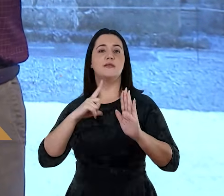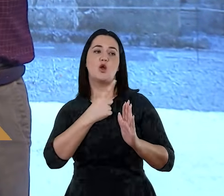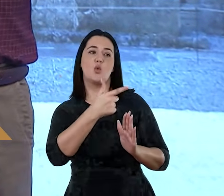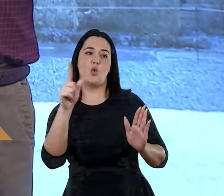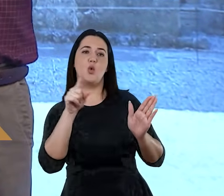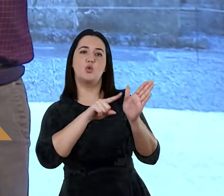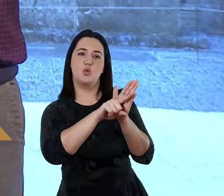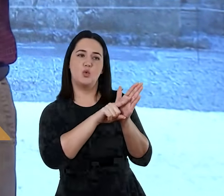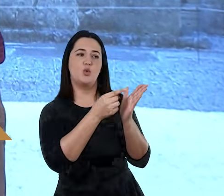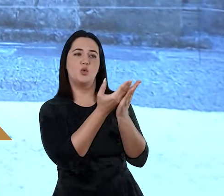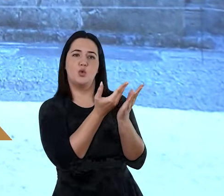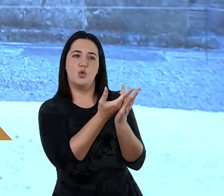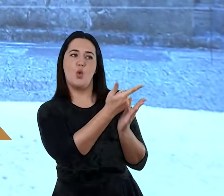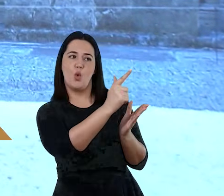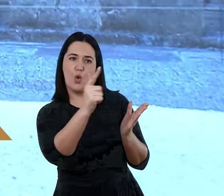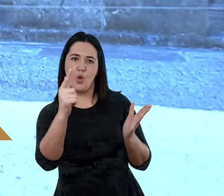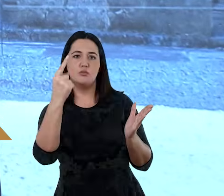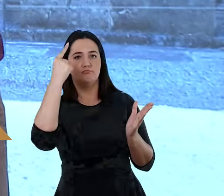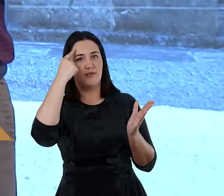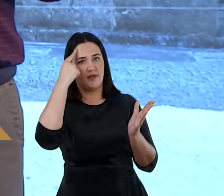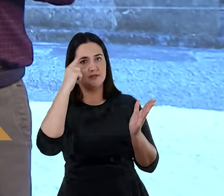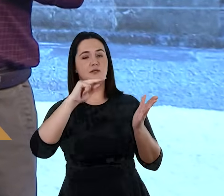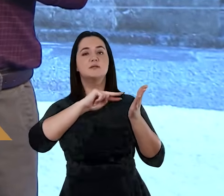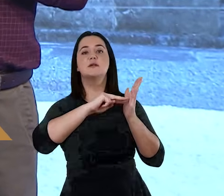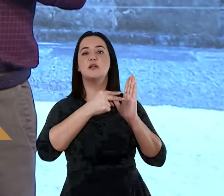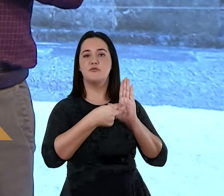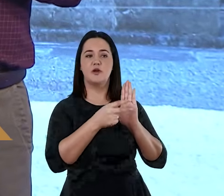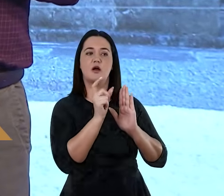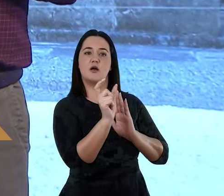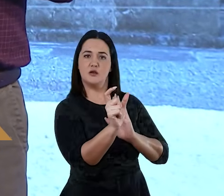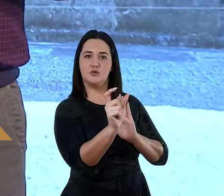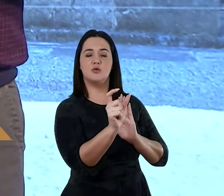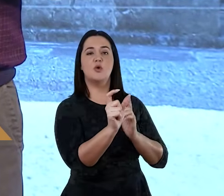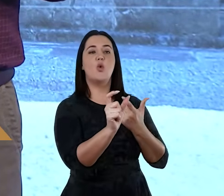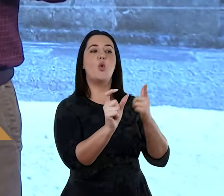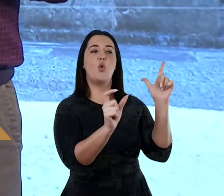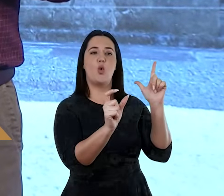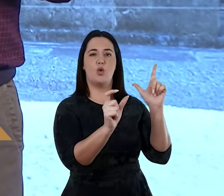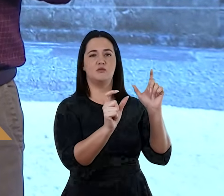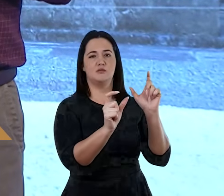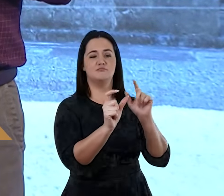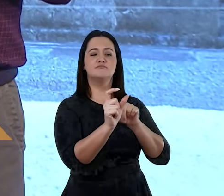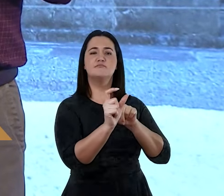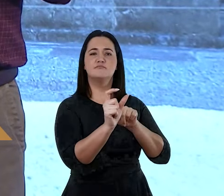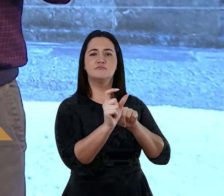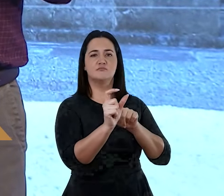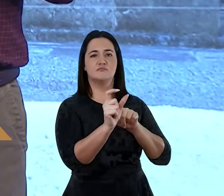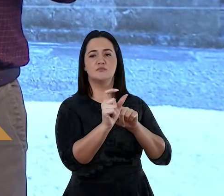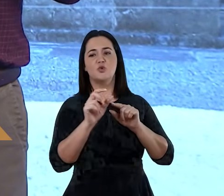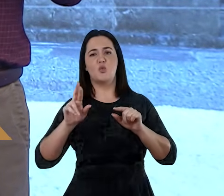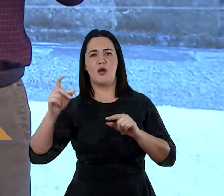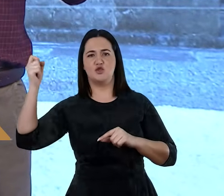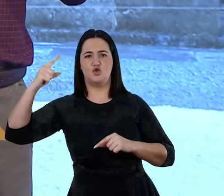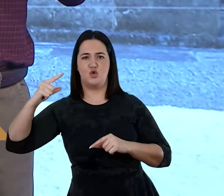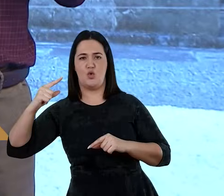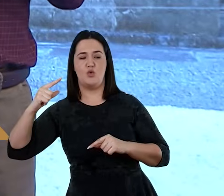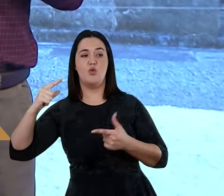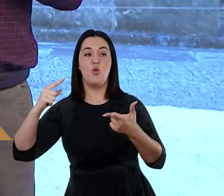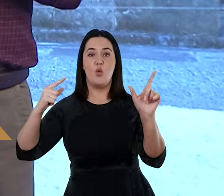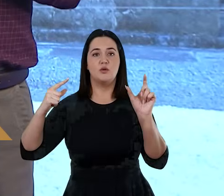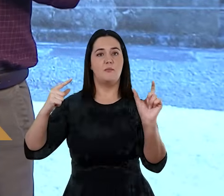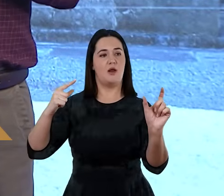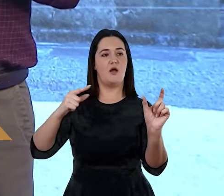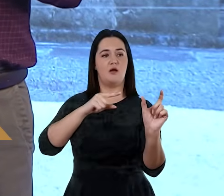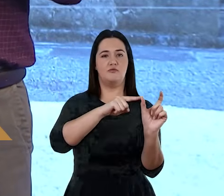Mas existem também outras possibilidades que os hebraístas apresentam, que o nome Sansão seria derivado não de Shemesh, sol em